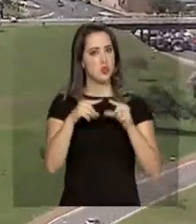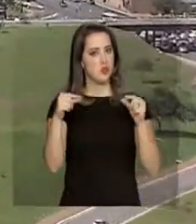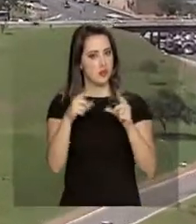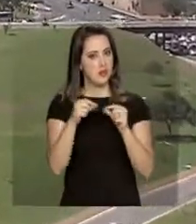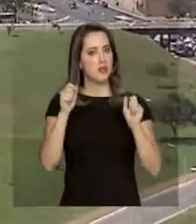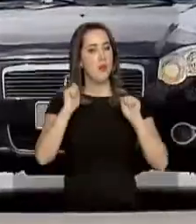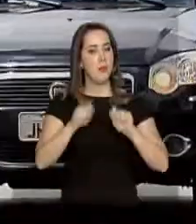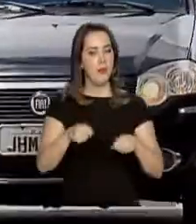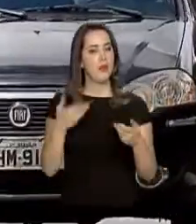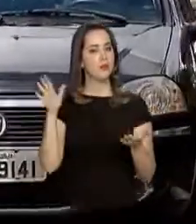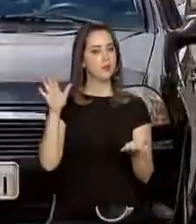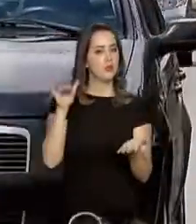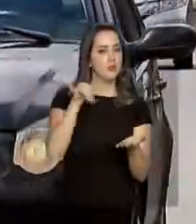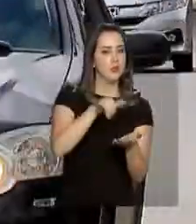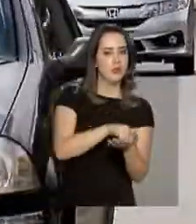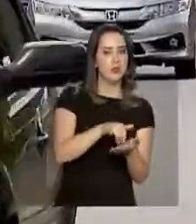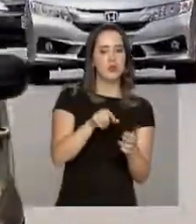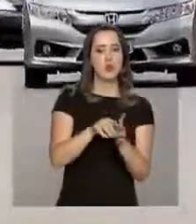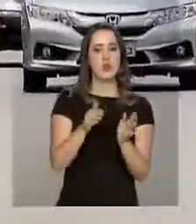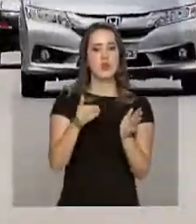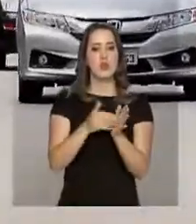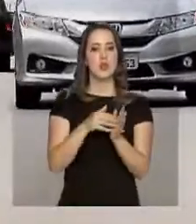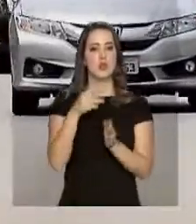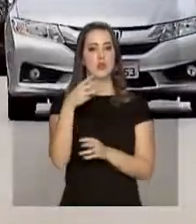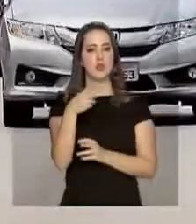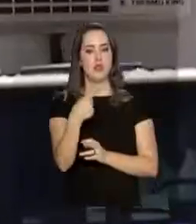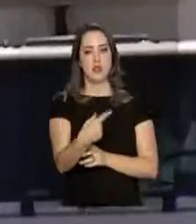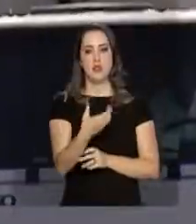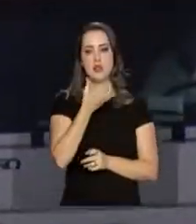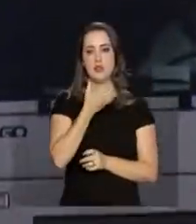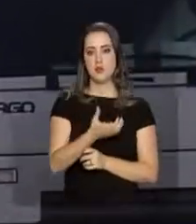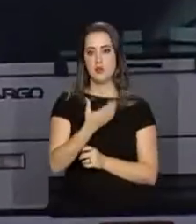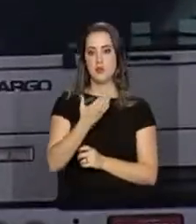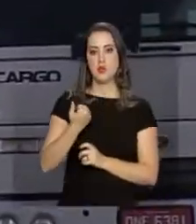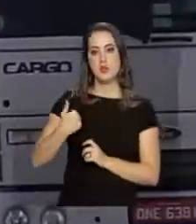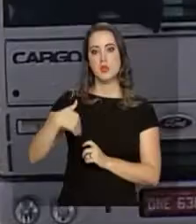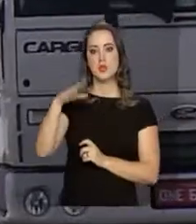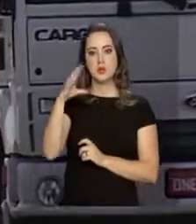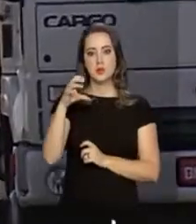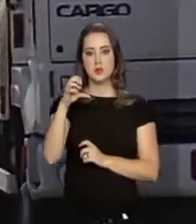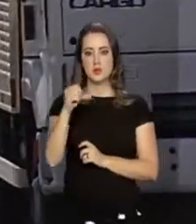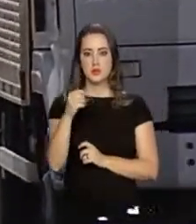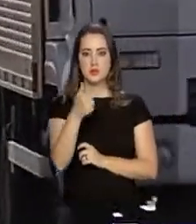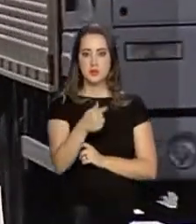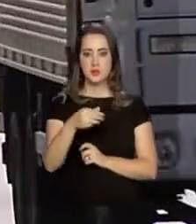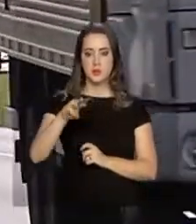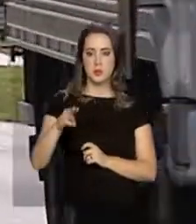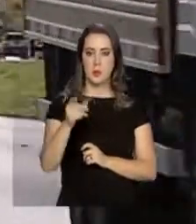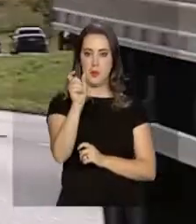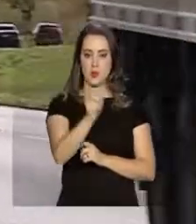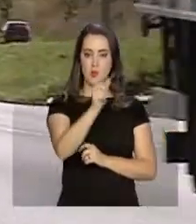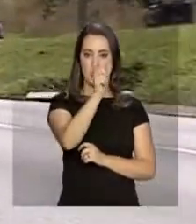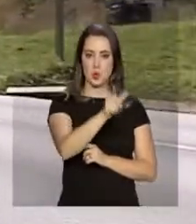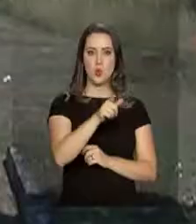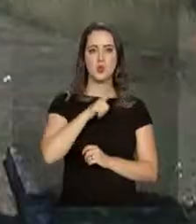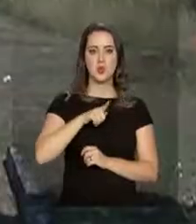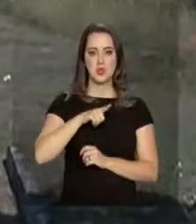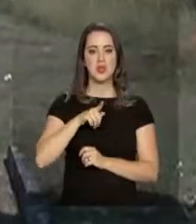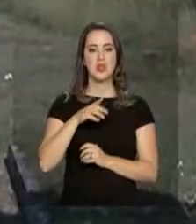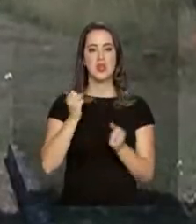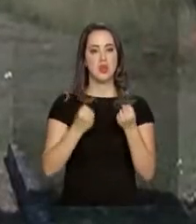ea expectativa é que até 31 de dezembro mais de 97 milhões de proprietários de veículos